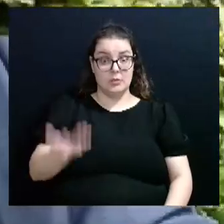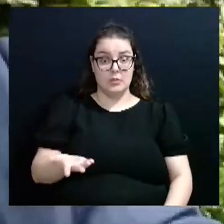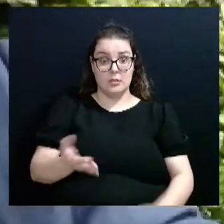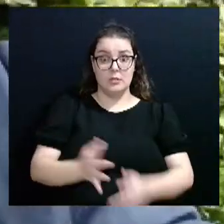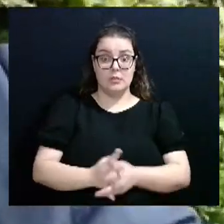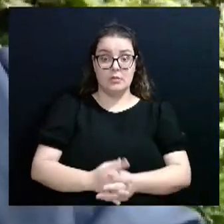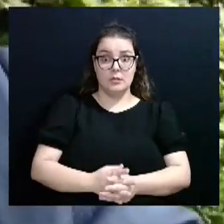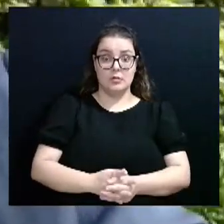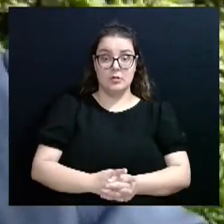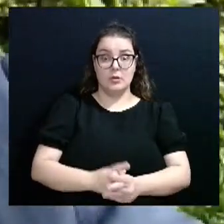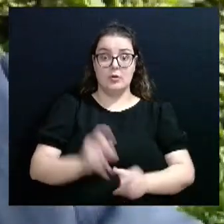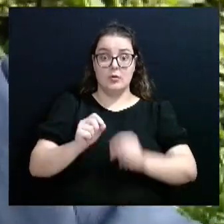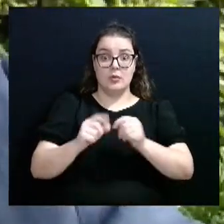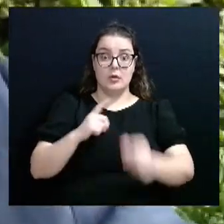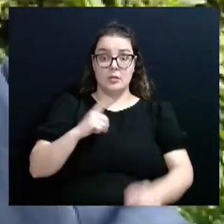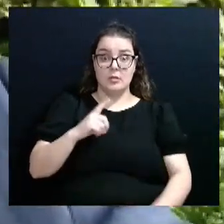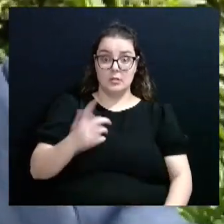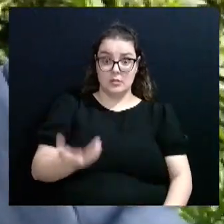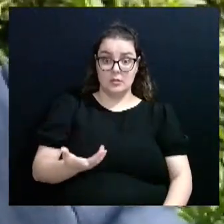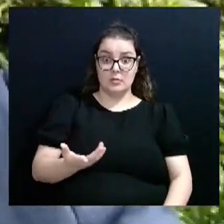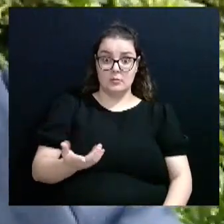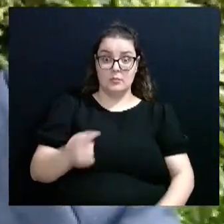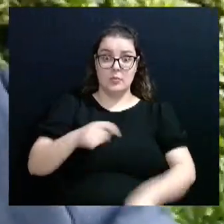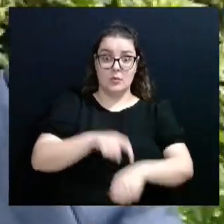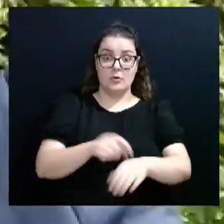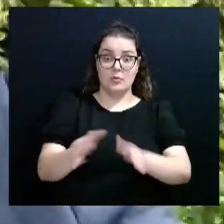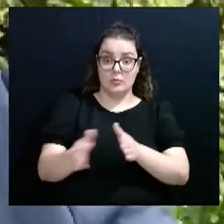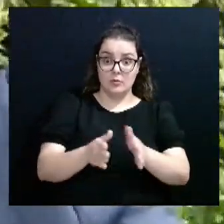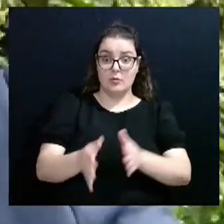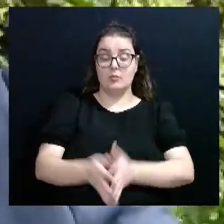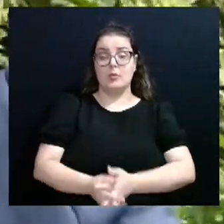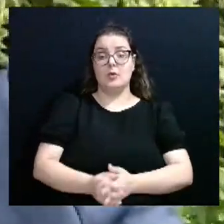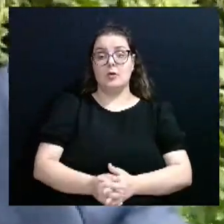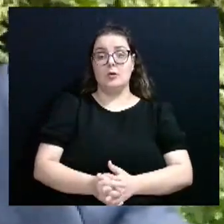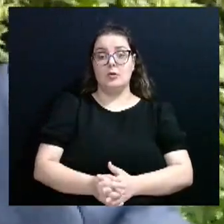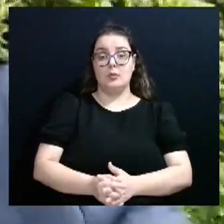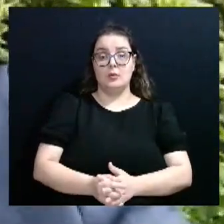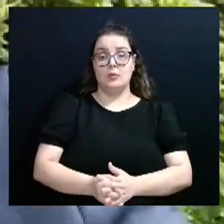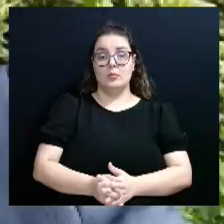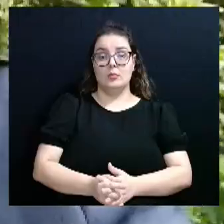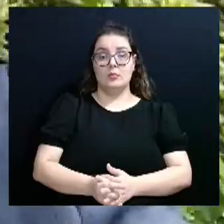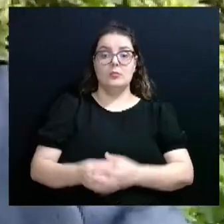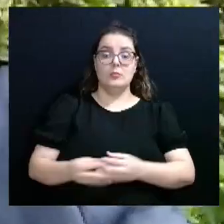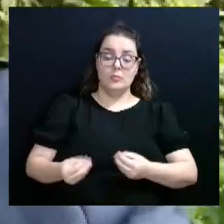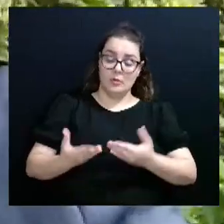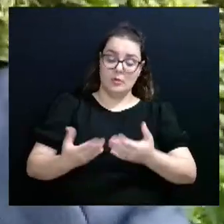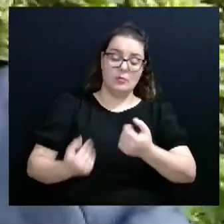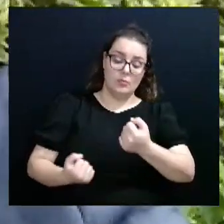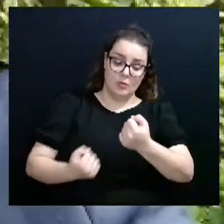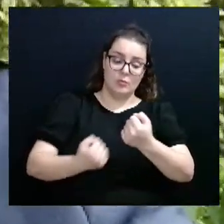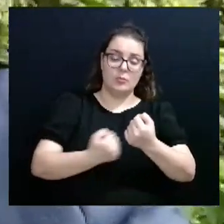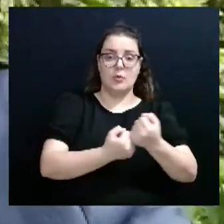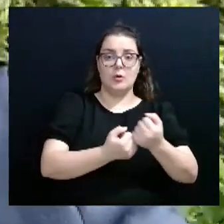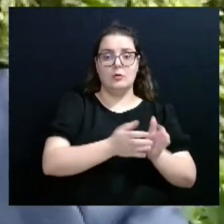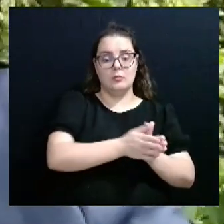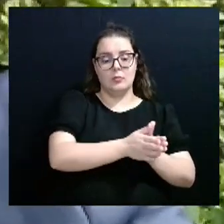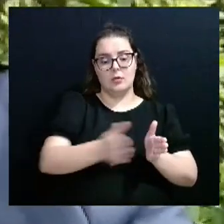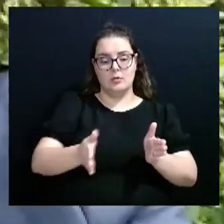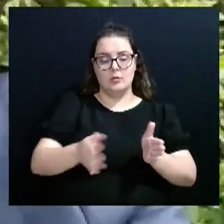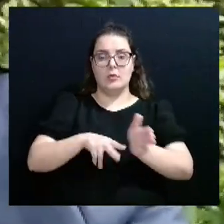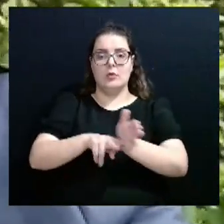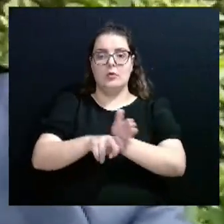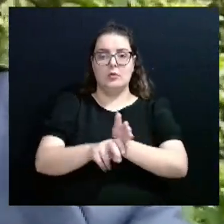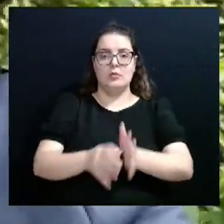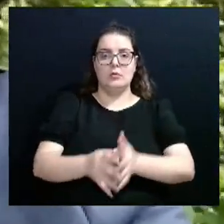tem? A gente tem aquele momento de prestar o apoio durante o diagnóstico, prestar